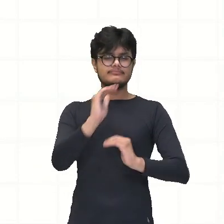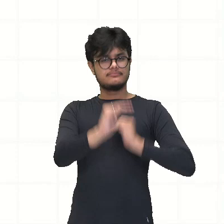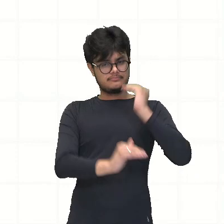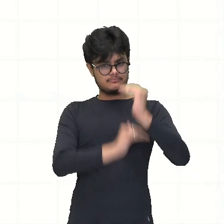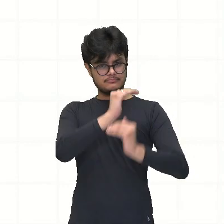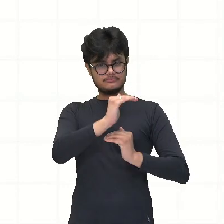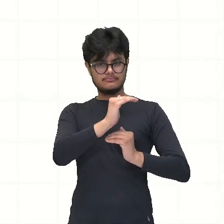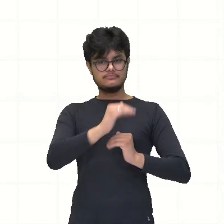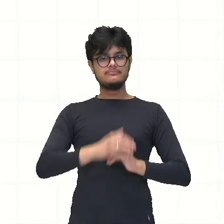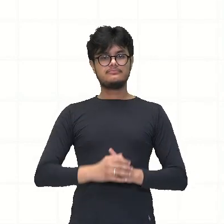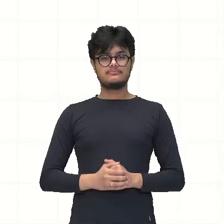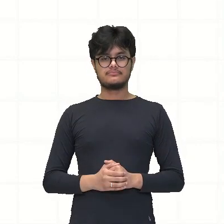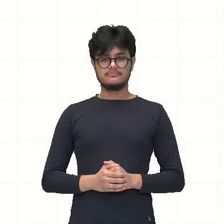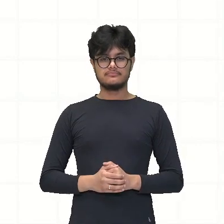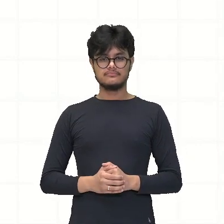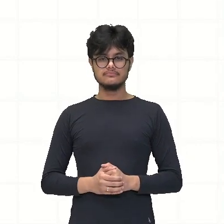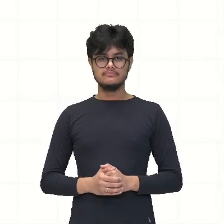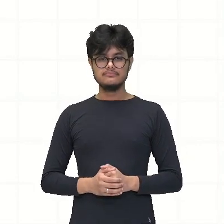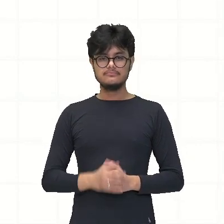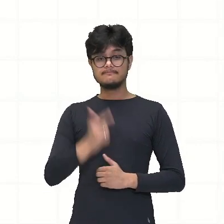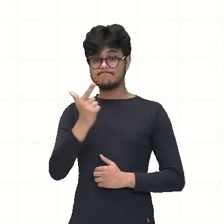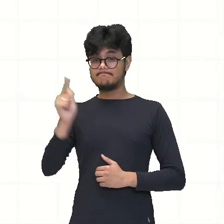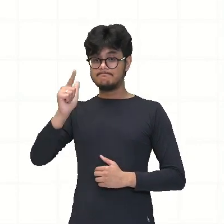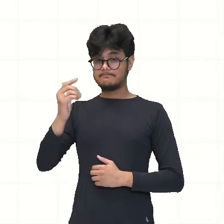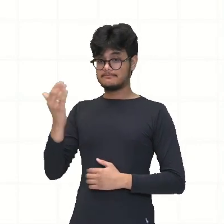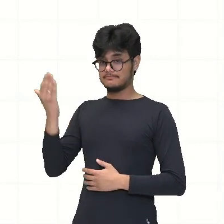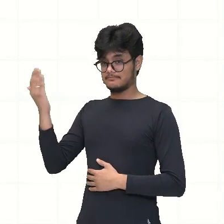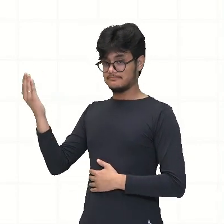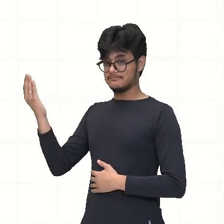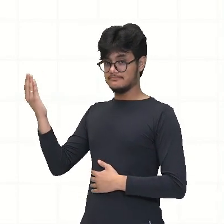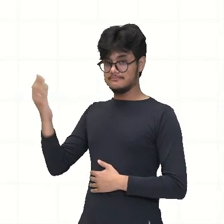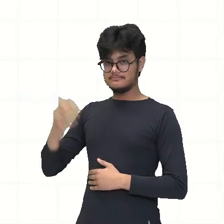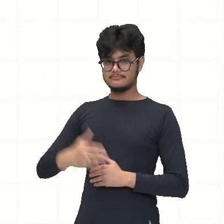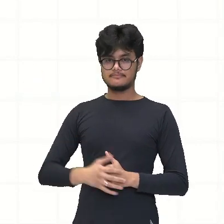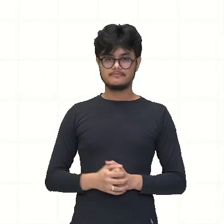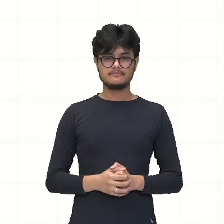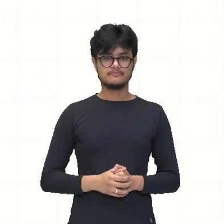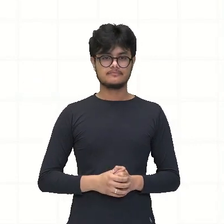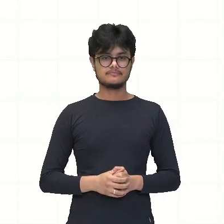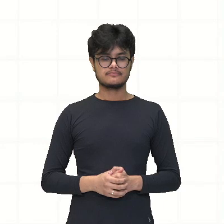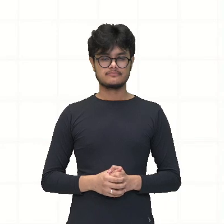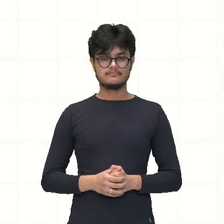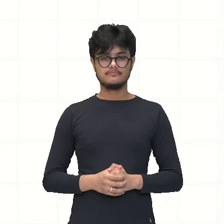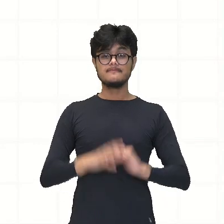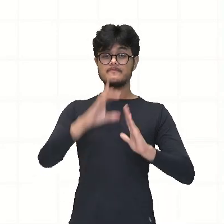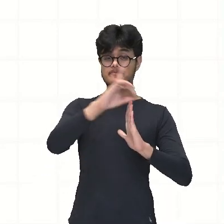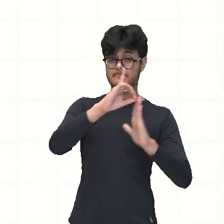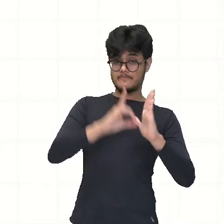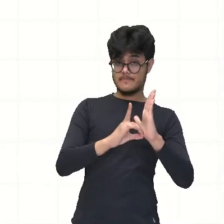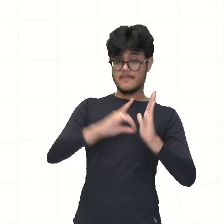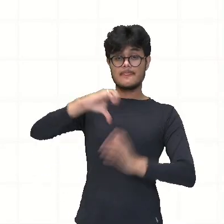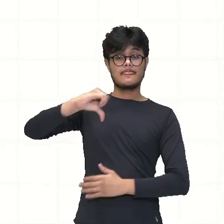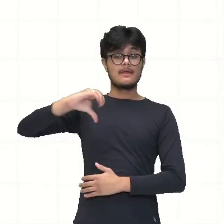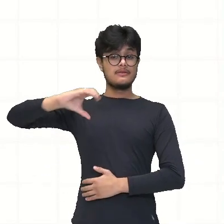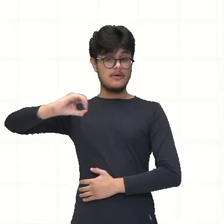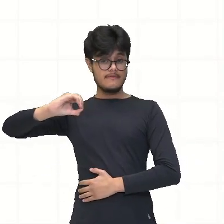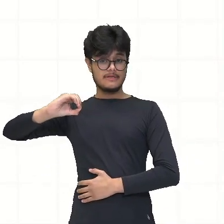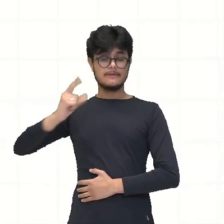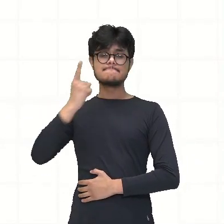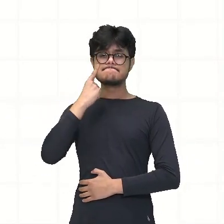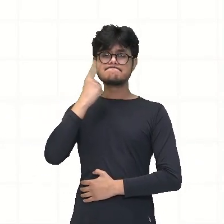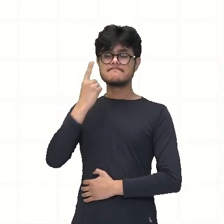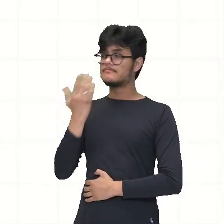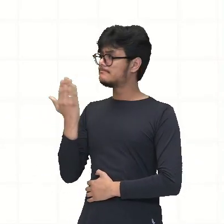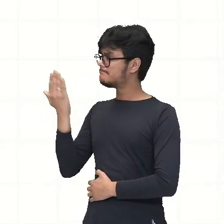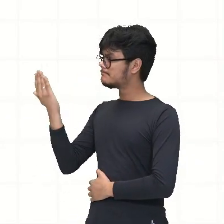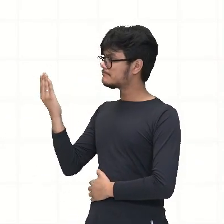regiões, certo? No próximo mapinha, nós temos as migrações na década de 90. Observem que a gente